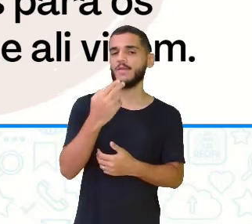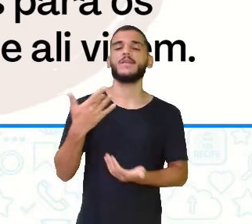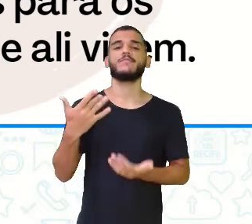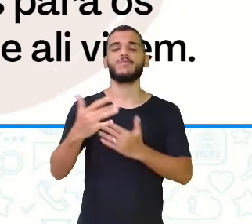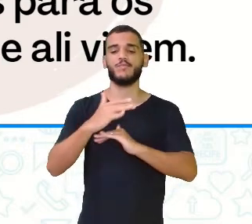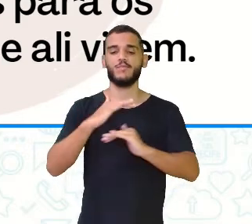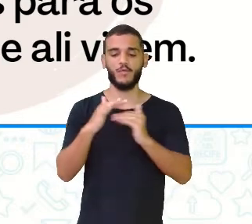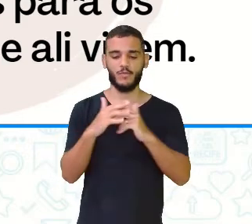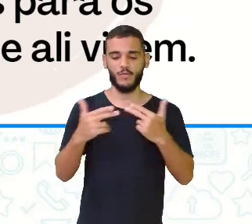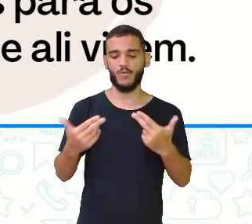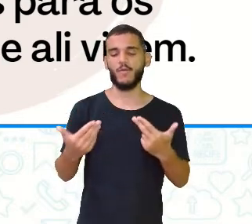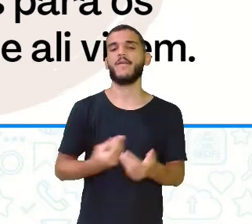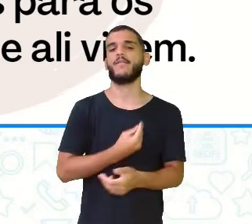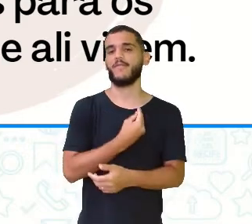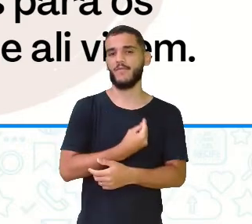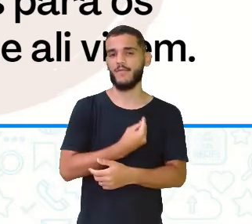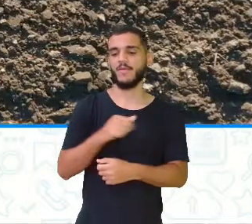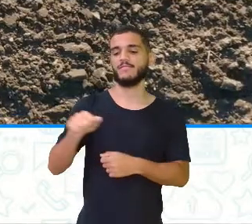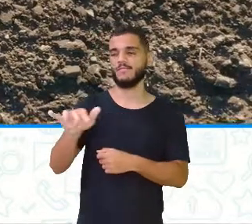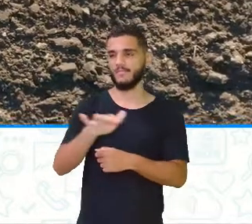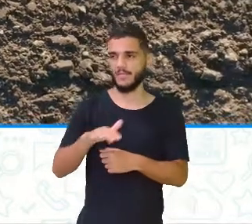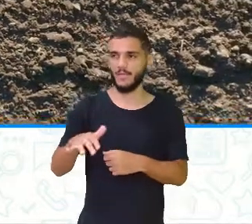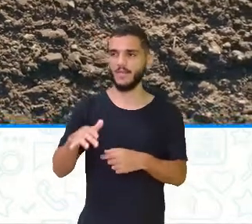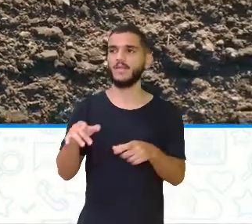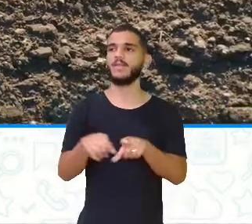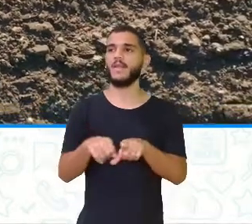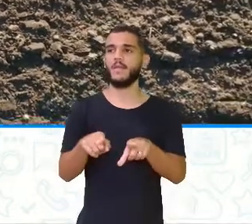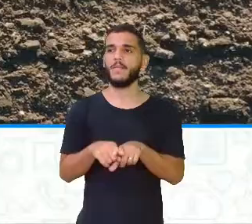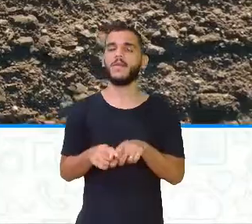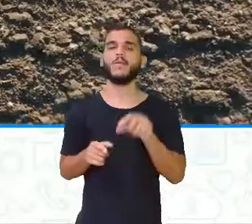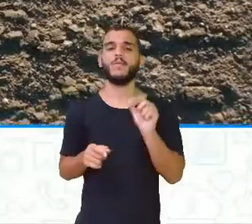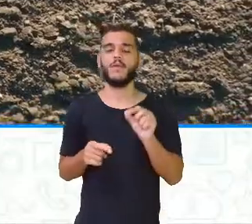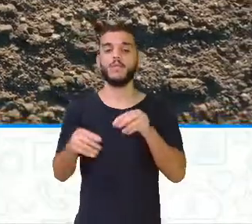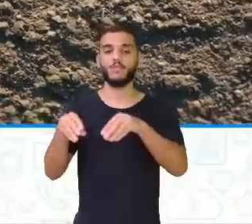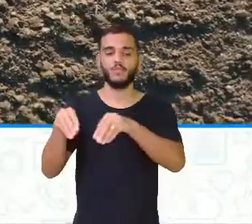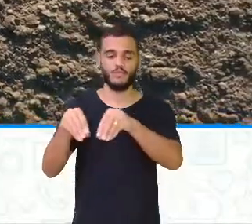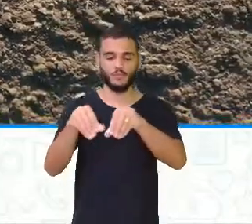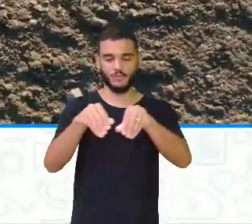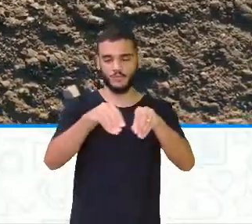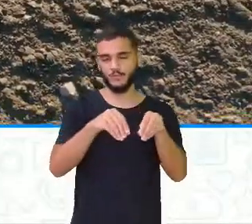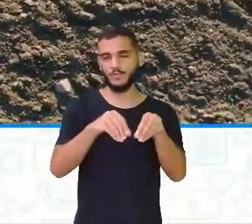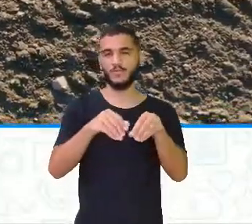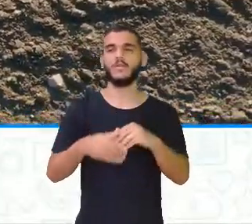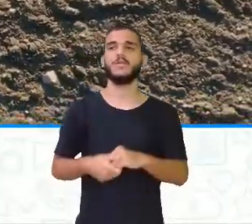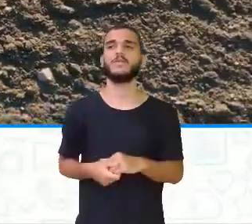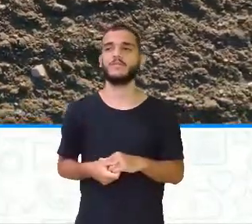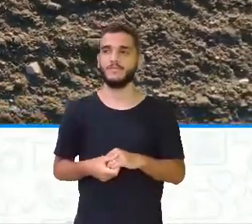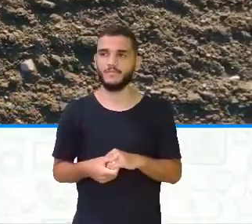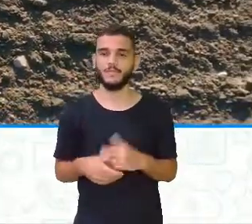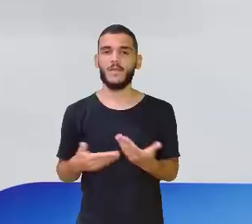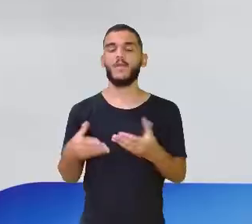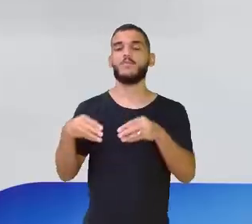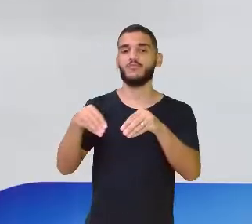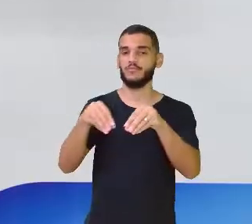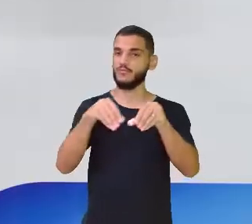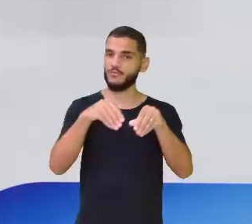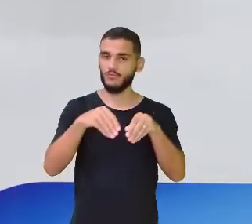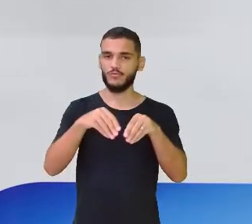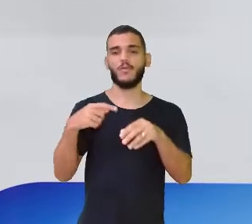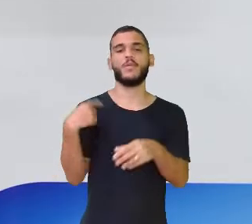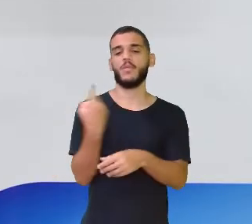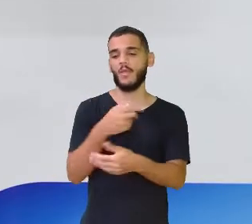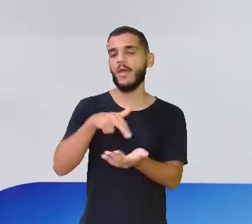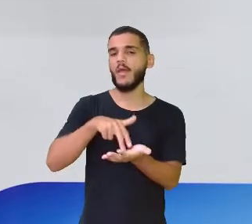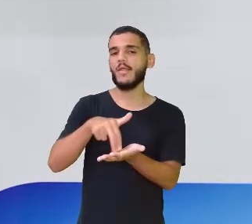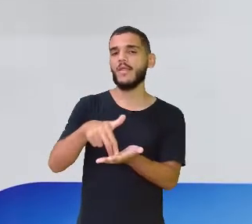tudo ali está, ó, ligadinho. E o outro ponto que eu trouxe para vocês, o solo, aquele solo que a gente está em cima,